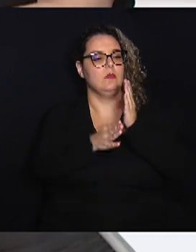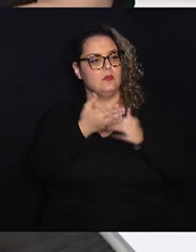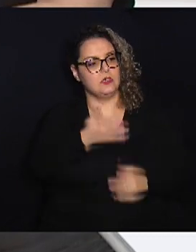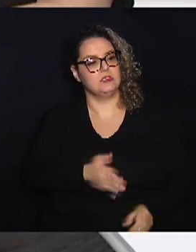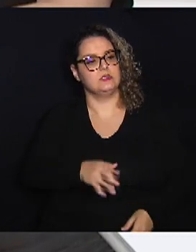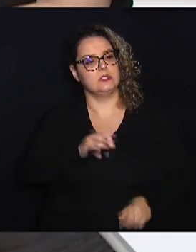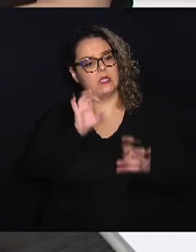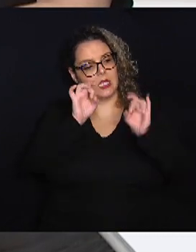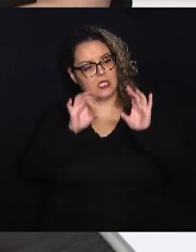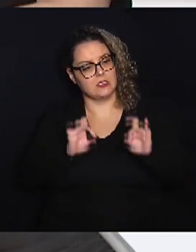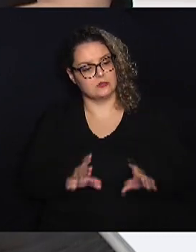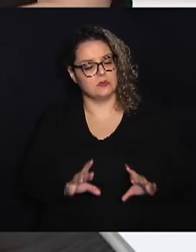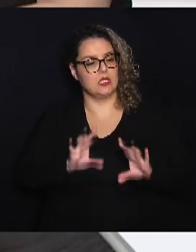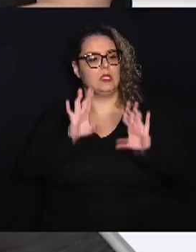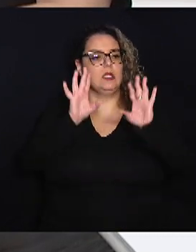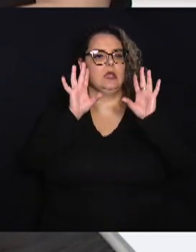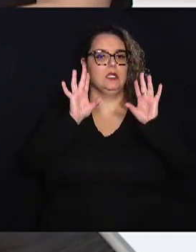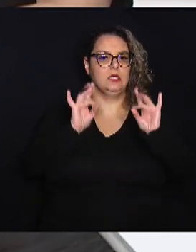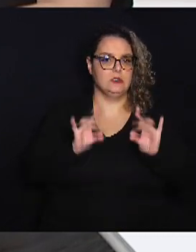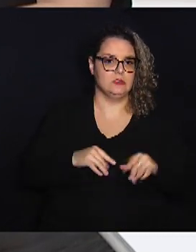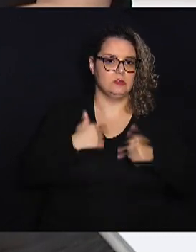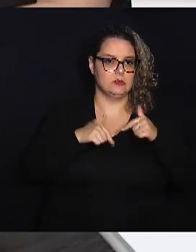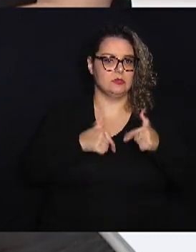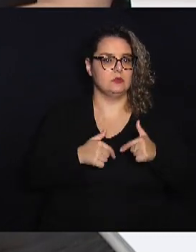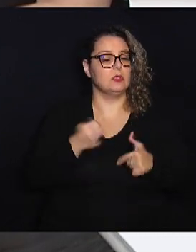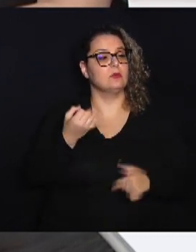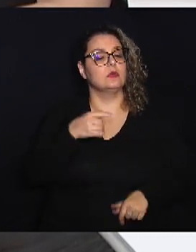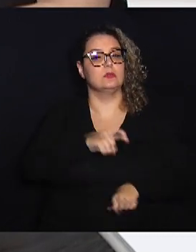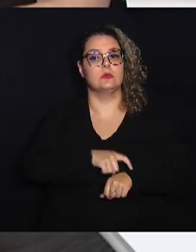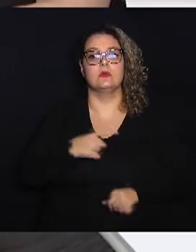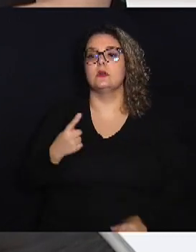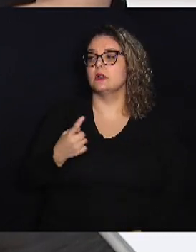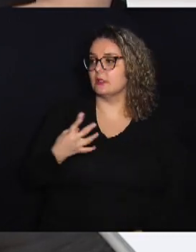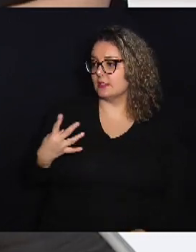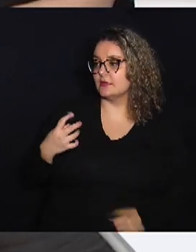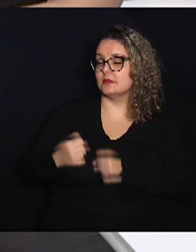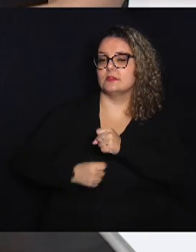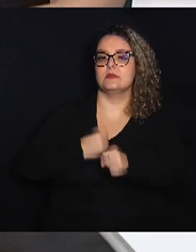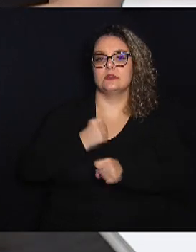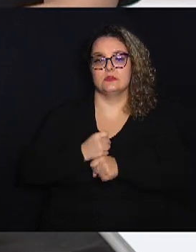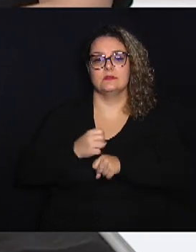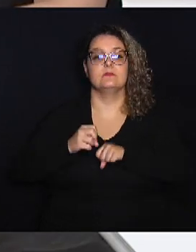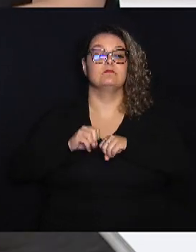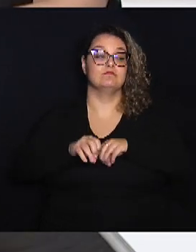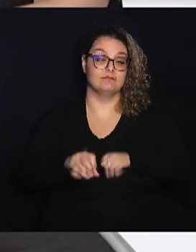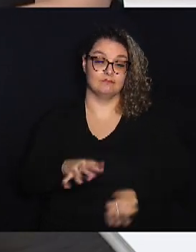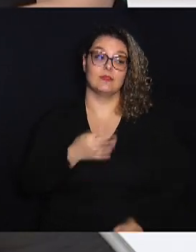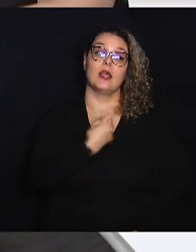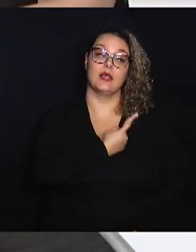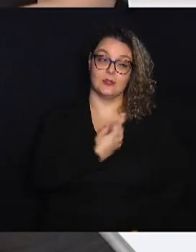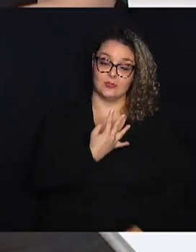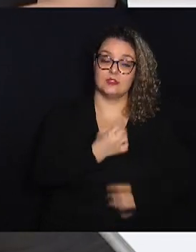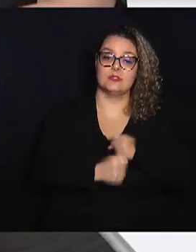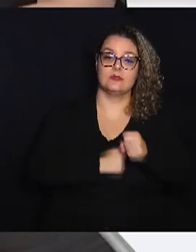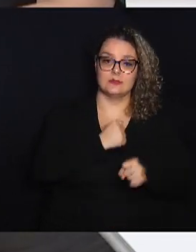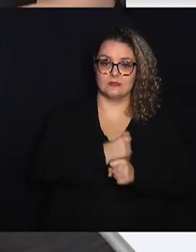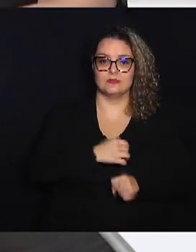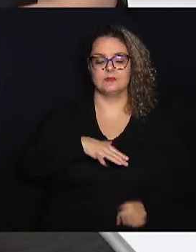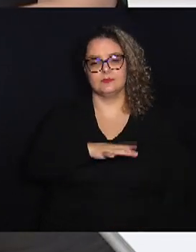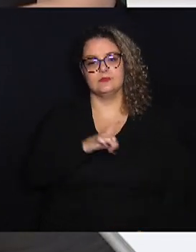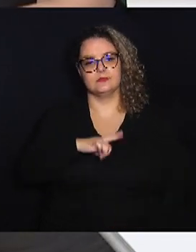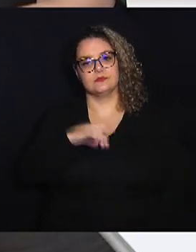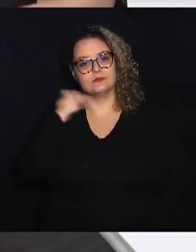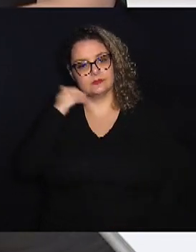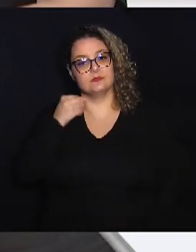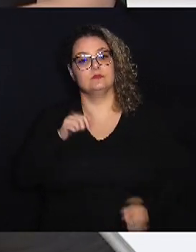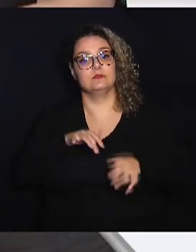no assunto, trabalha com isso já faz quanto tempo? 14 anos na educação. 14 anos nessa área, ou seja, tem, como eu disse, uma larga